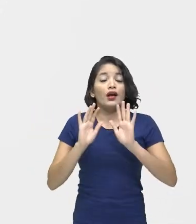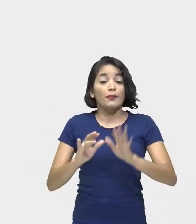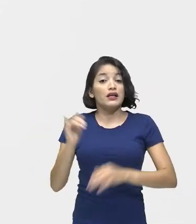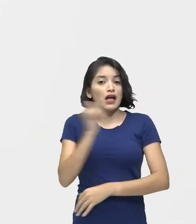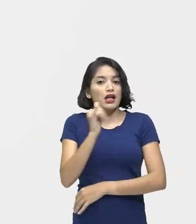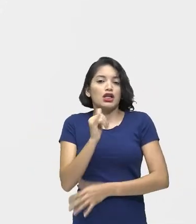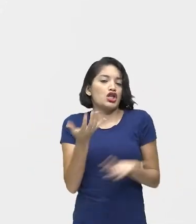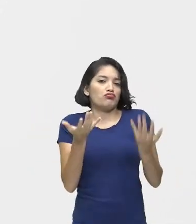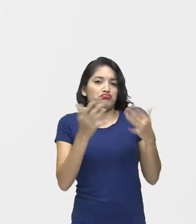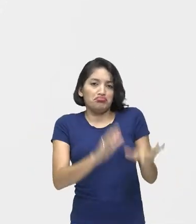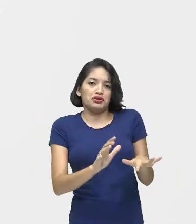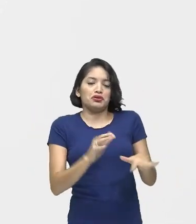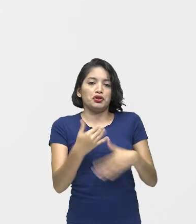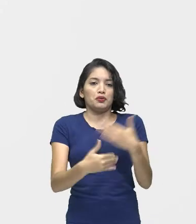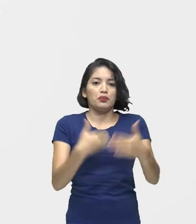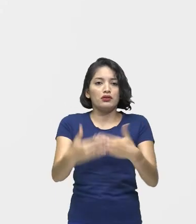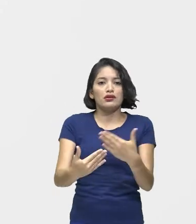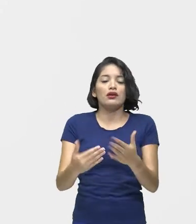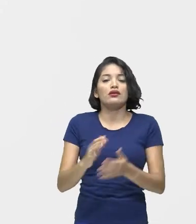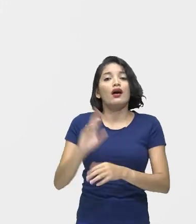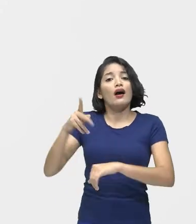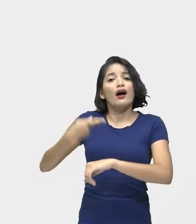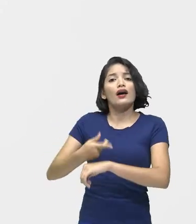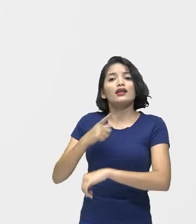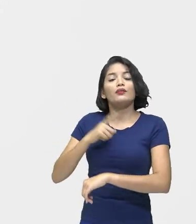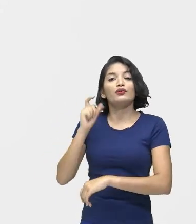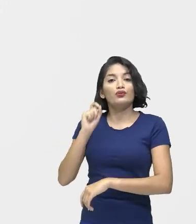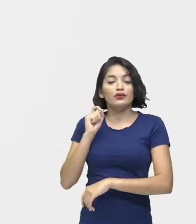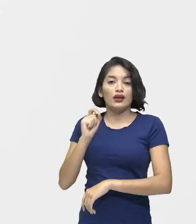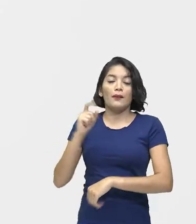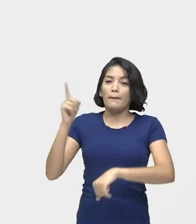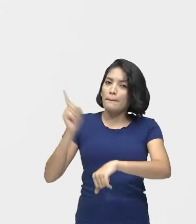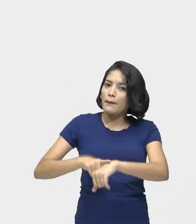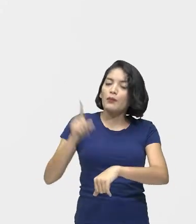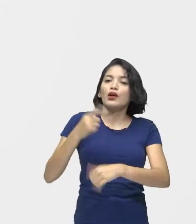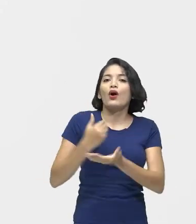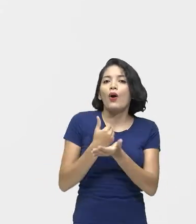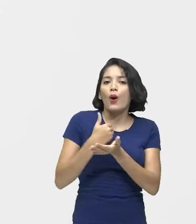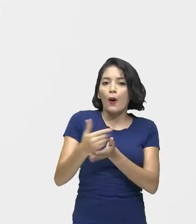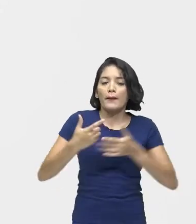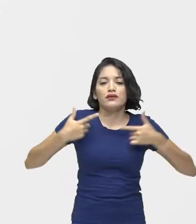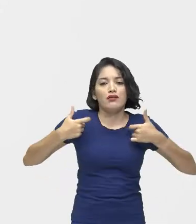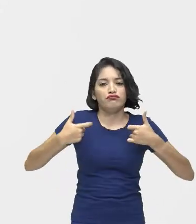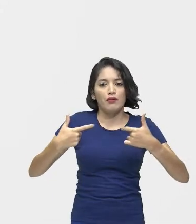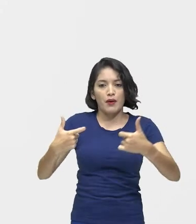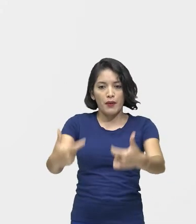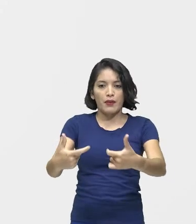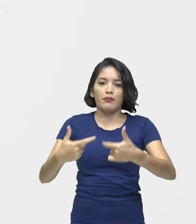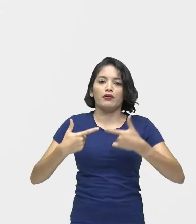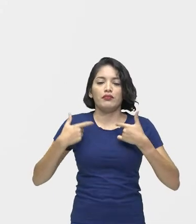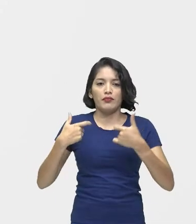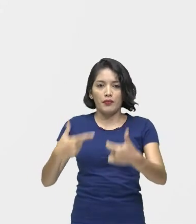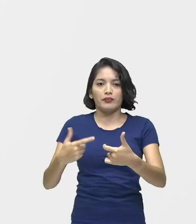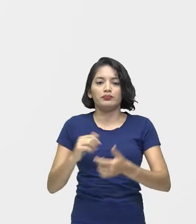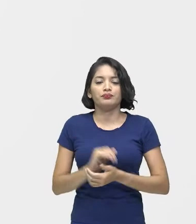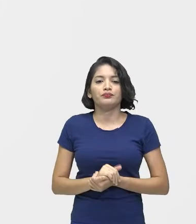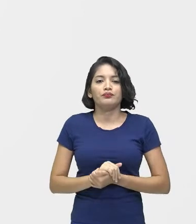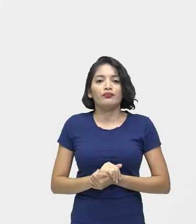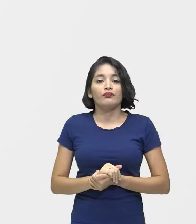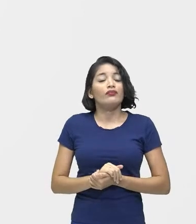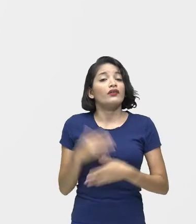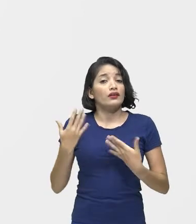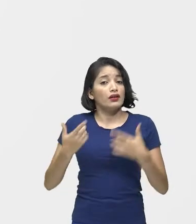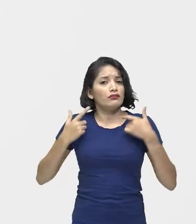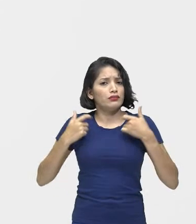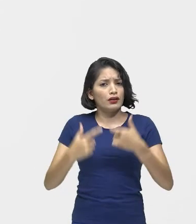não aceitou esse processo. E aí nós vamos ter o momento em que se inicia a Guerra de Independência. Então, olha aí. Essa guerra de independência